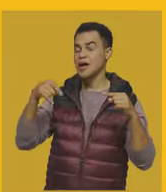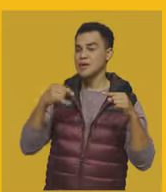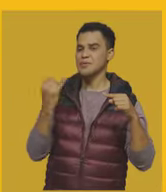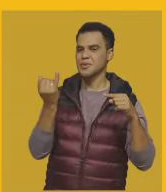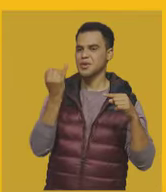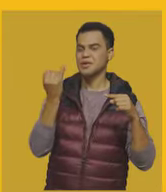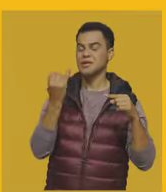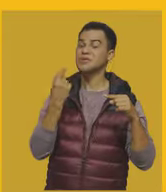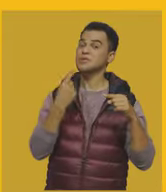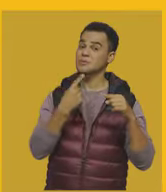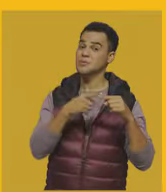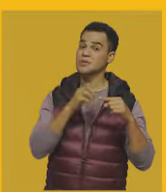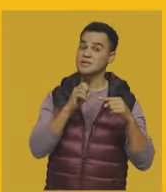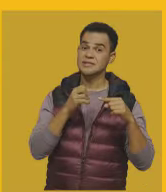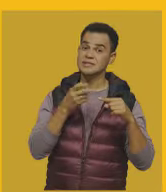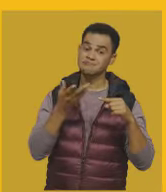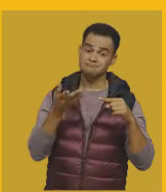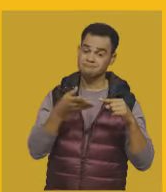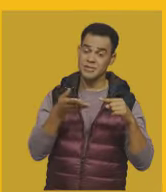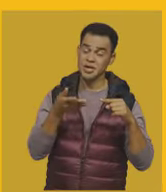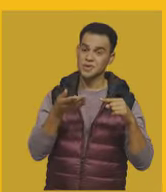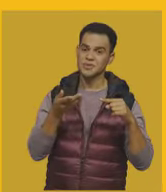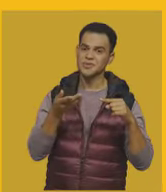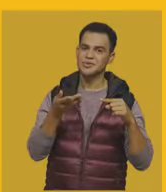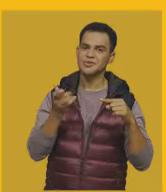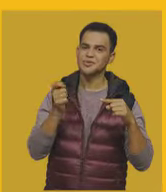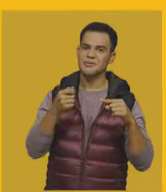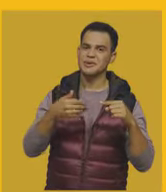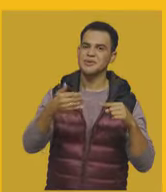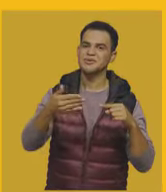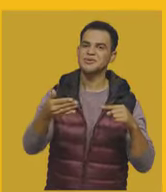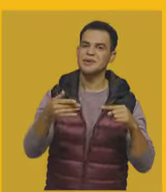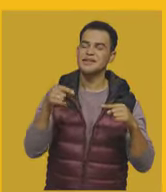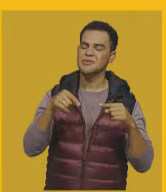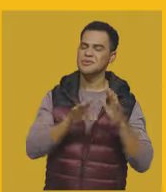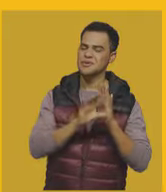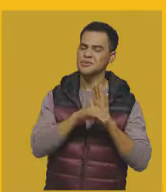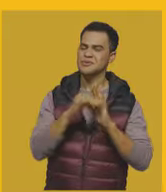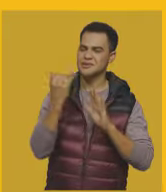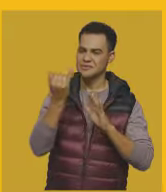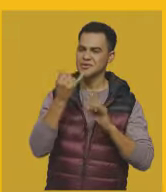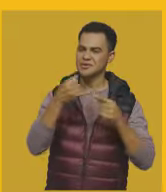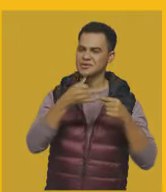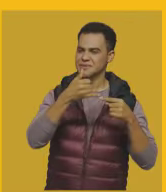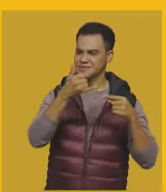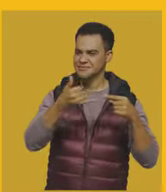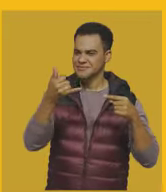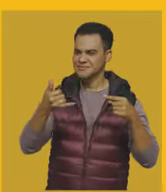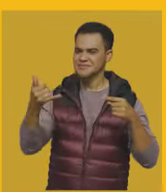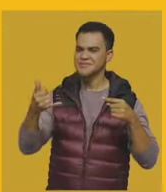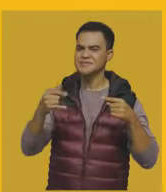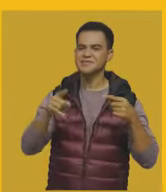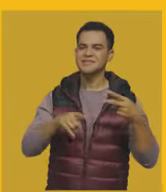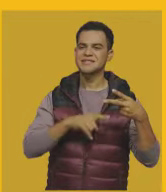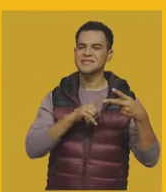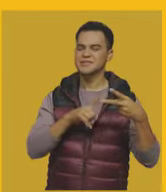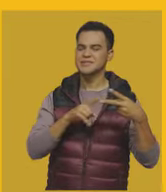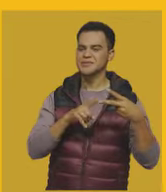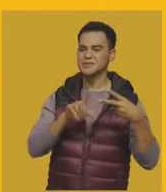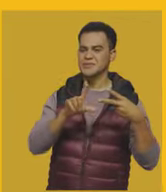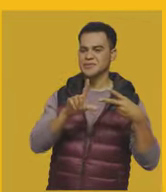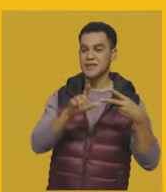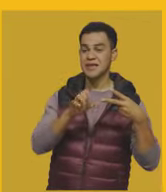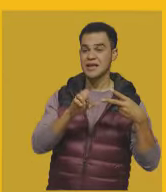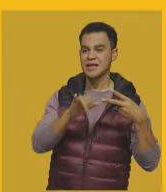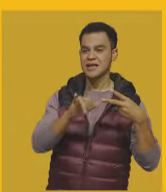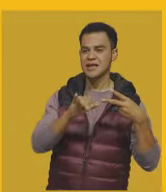eu vou falar a seguir faz sentido, ok? Então, esse conceito é fundamental. Segundo, é a lei de Ohm, que a gente já